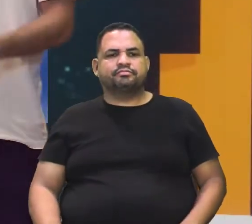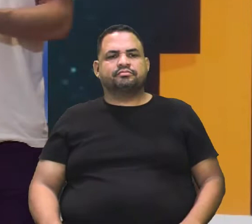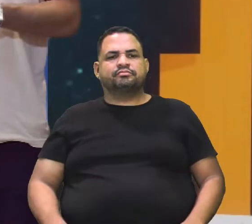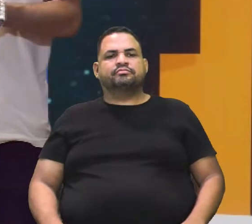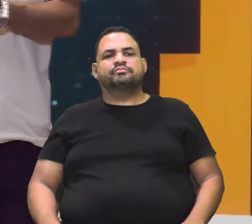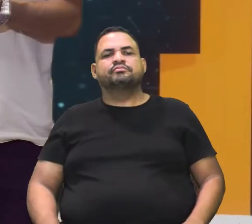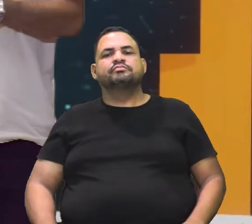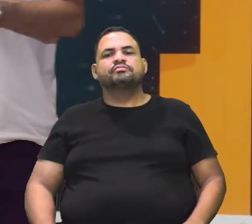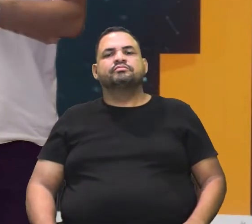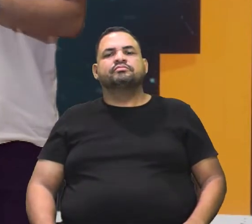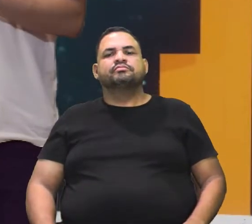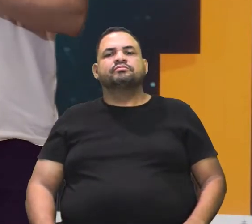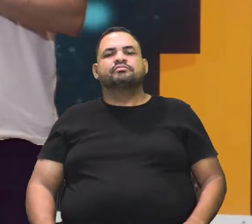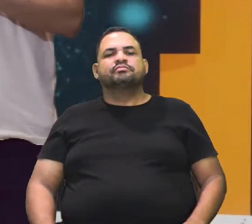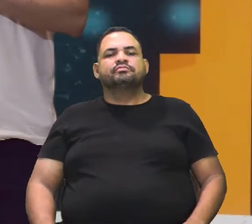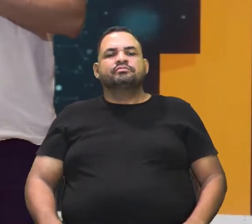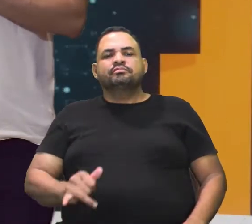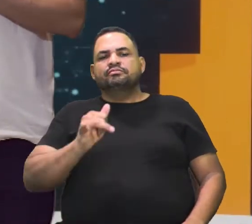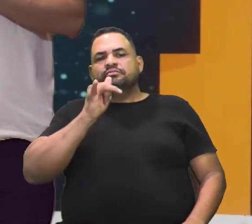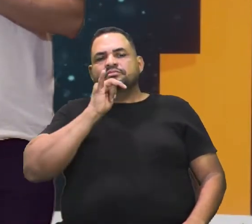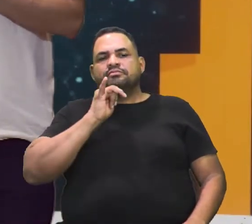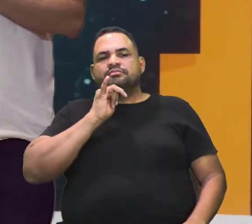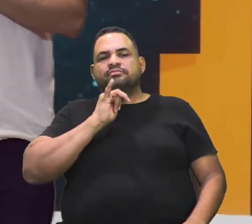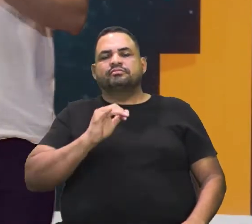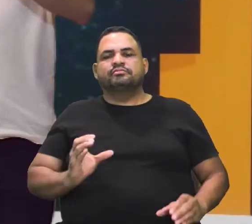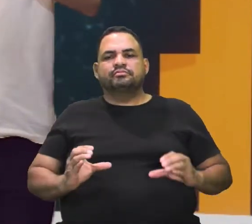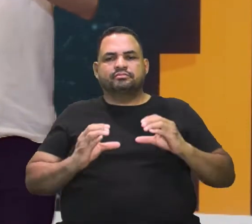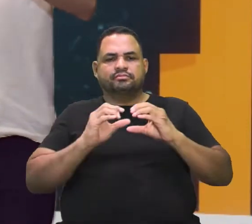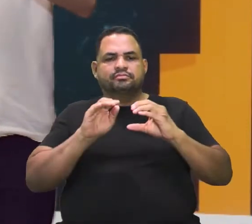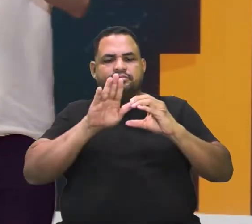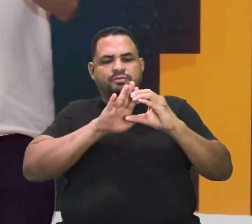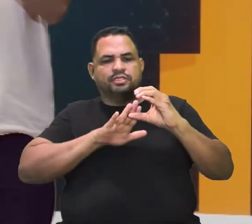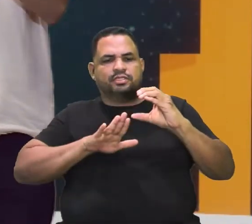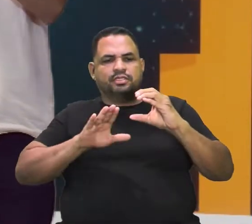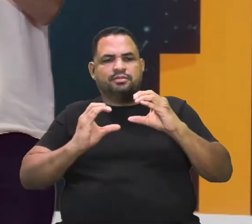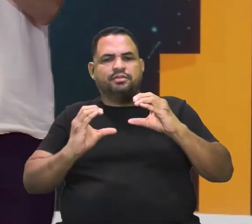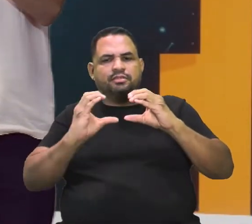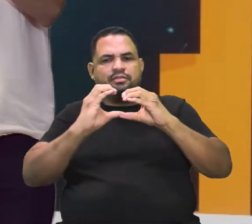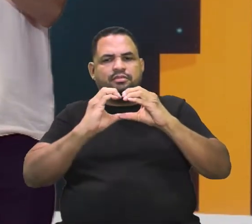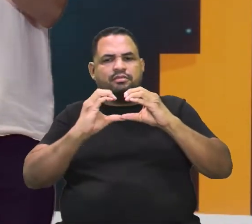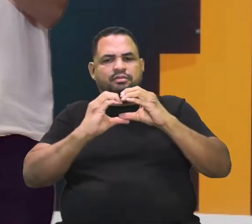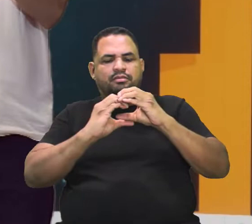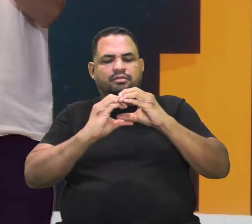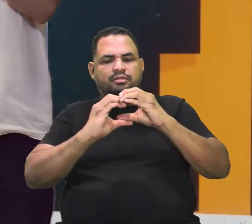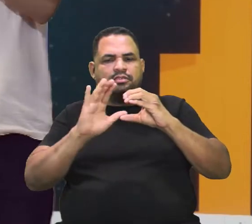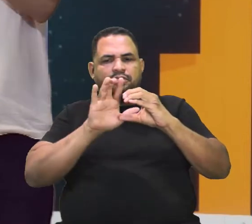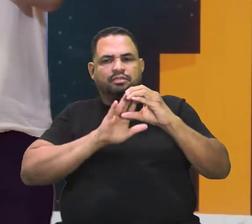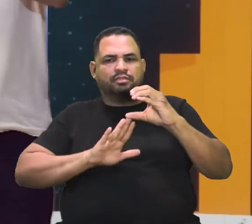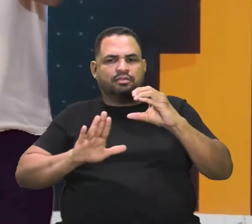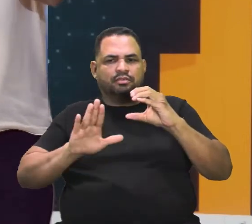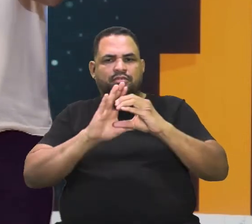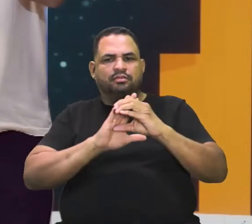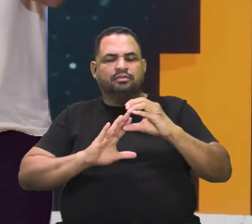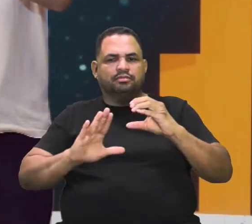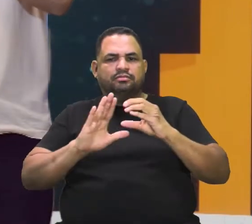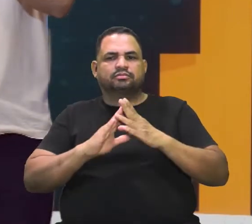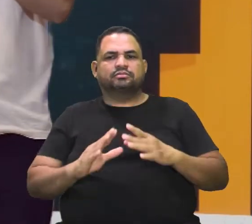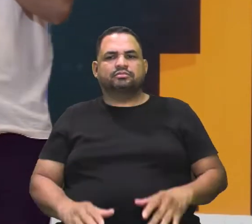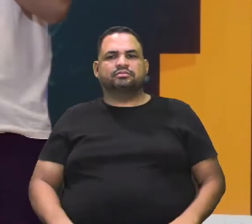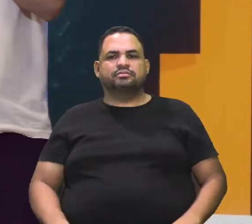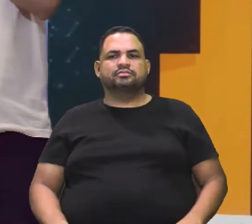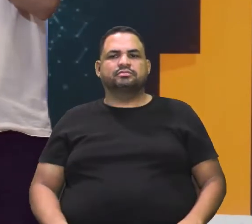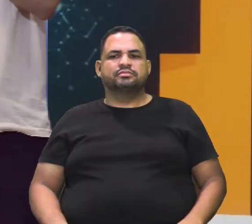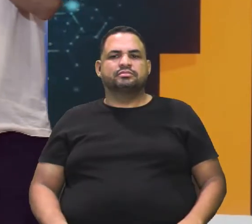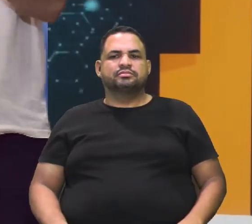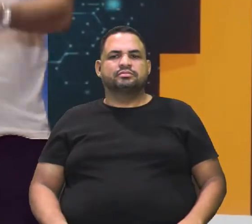né? Podemos... Por exemplo, o diagrama, né? Isso, o Quem tá diagrama dentro de quem? ali certinho e tem um que é o vizinho chato.